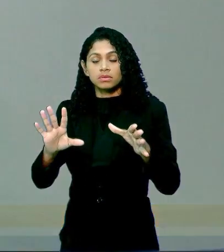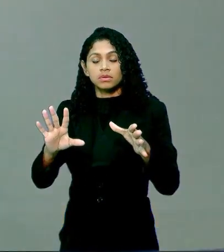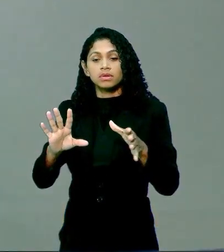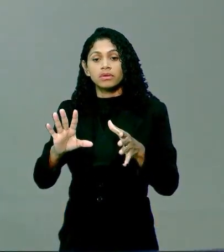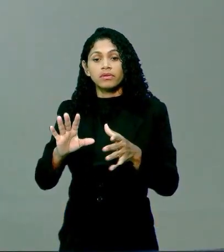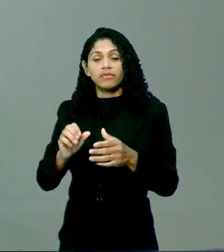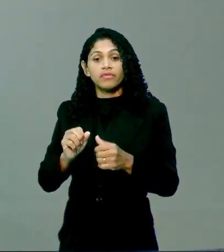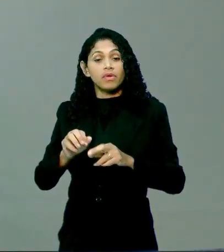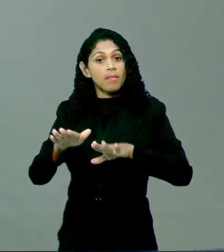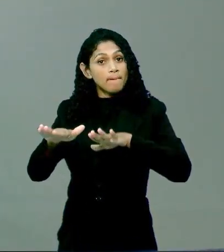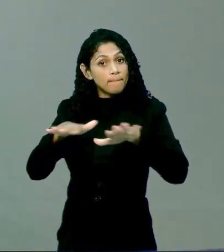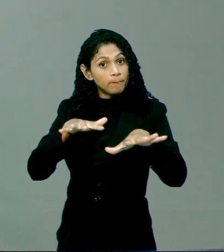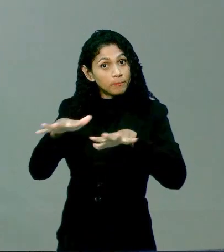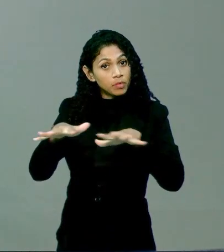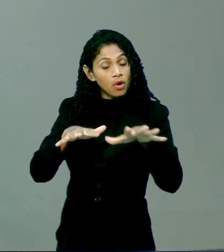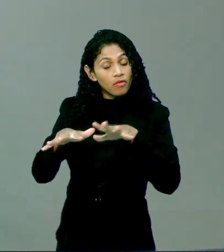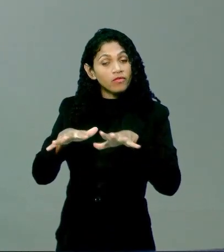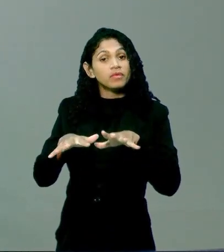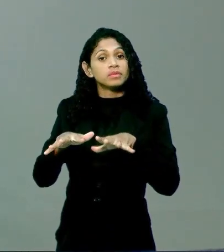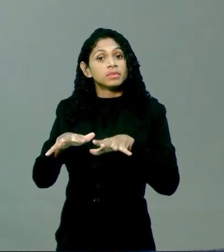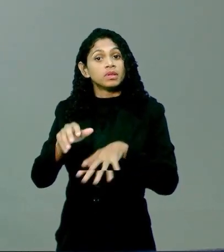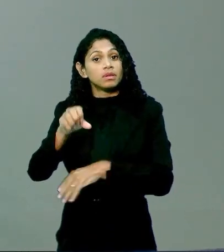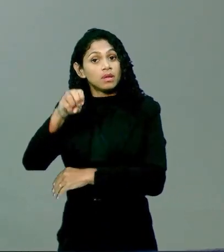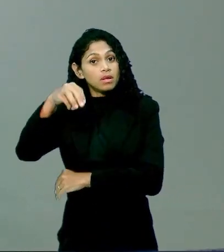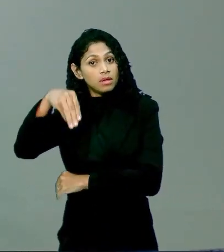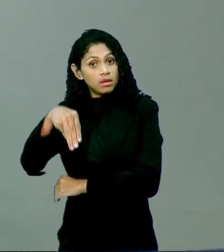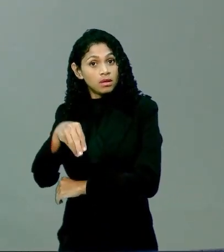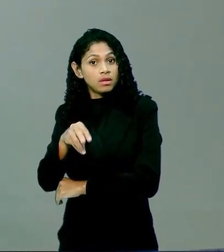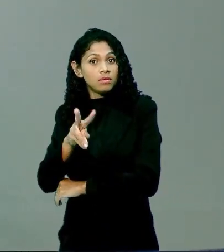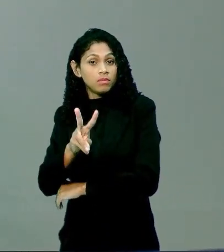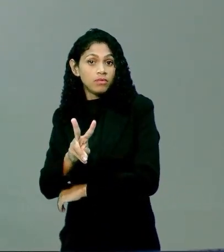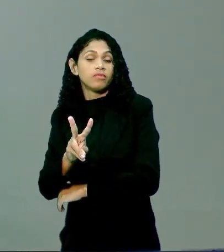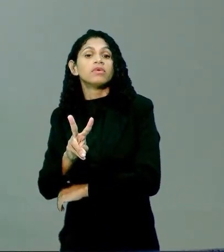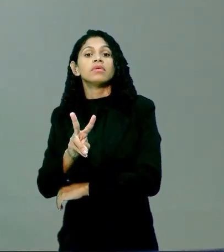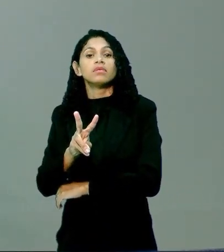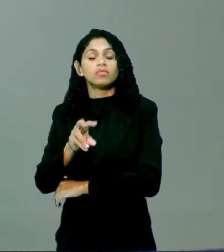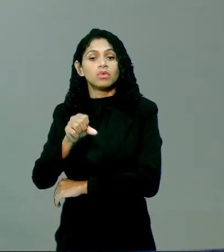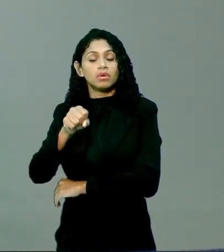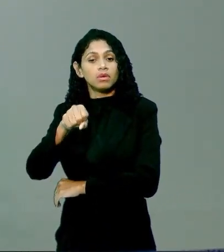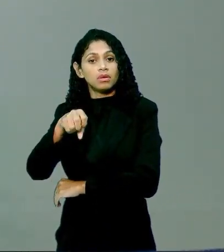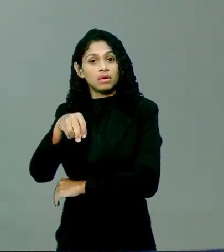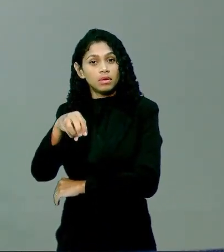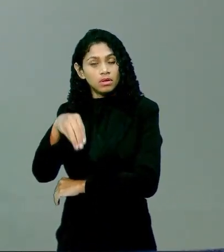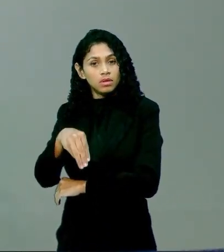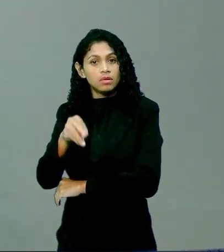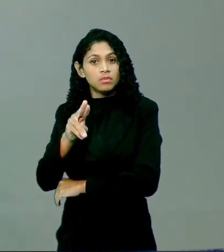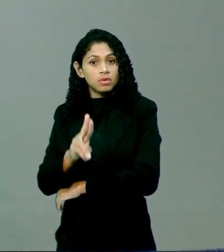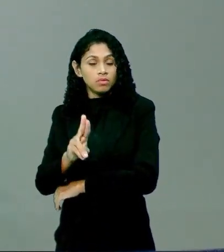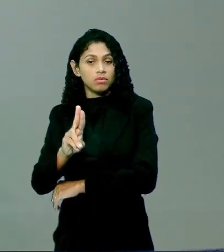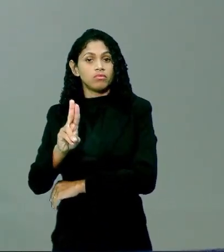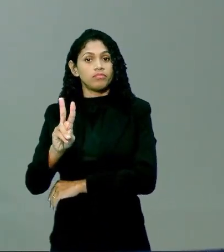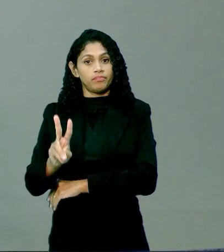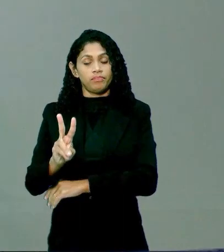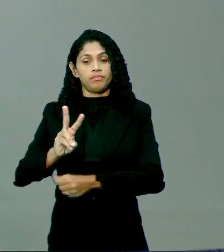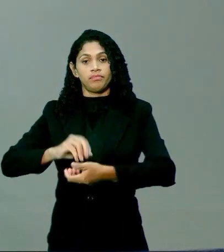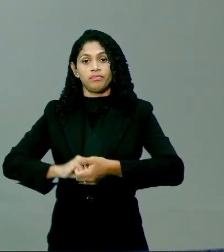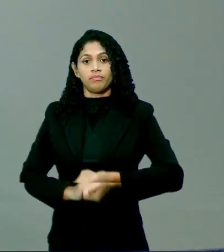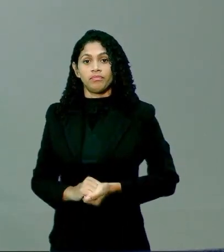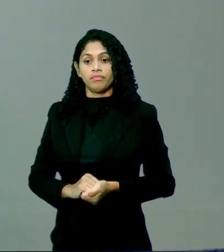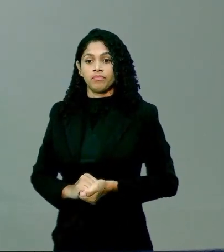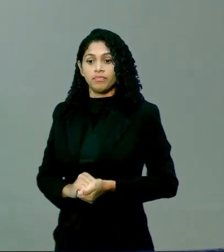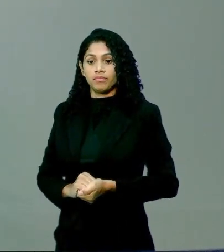possamos fixar agora esse conteúdo que acabamos de observar, vamos agora resolver algumas questões que estão localizadas no nosso livro do Aprova